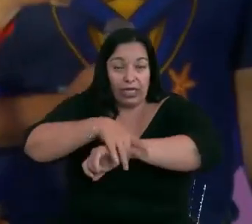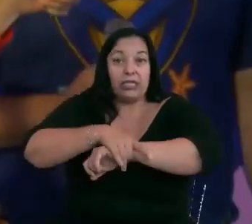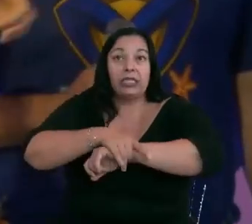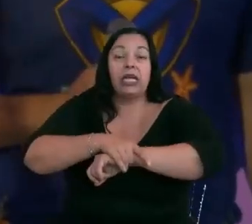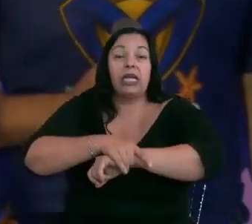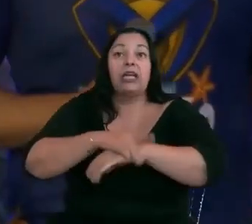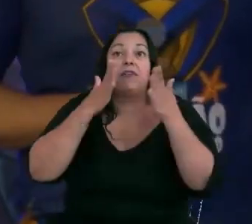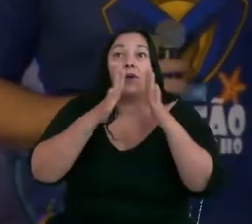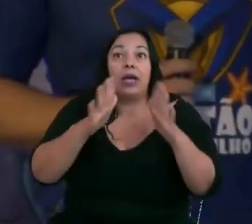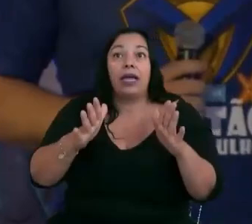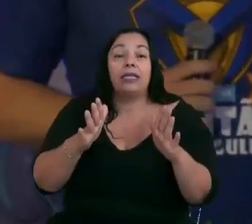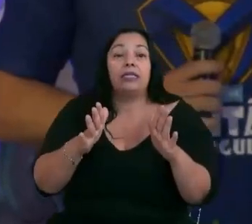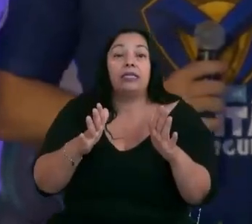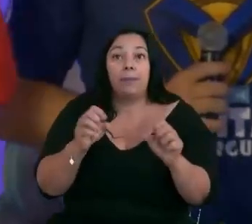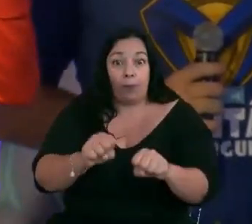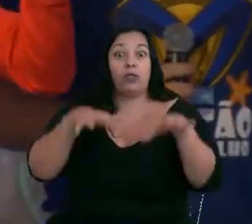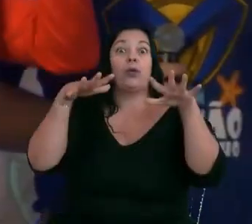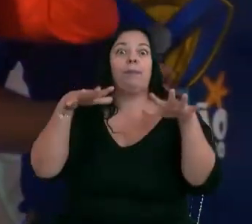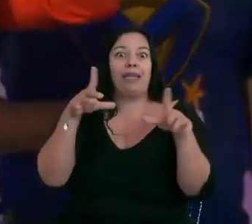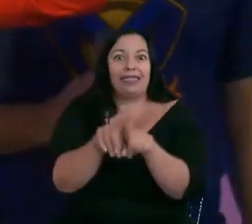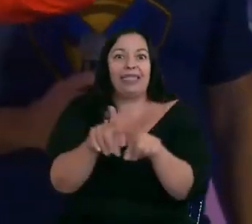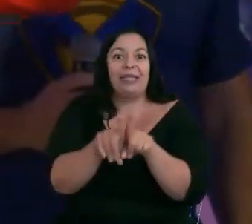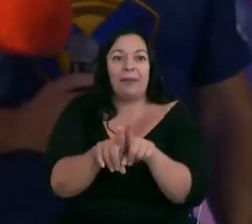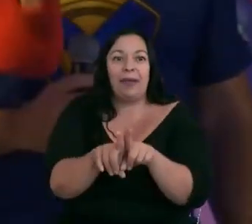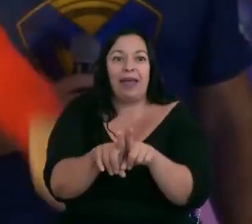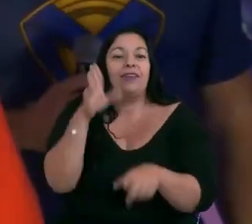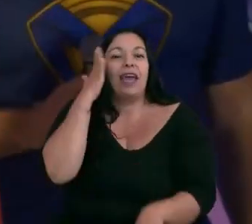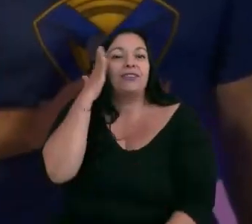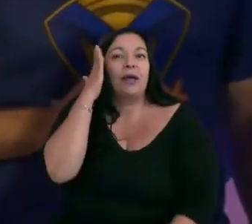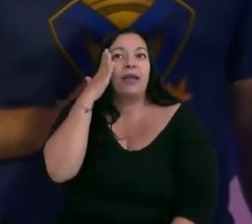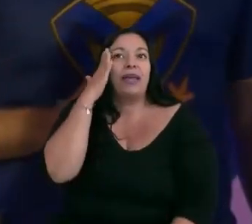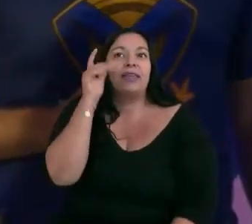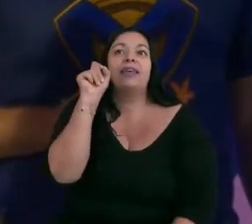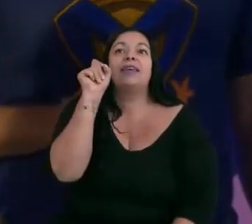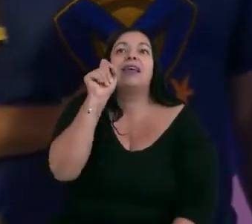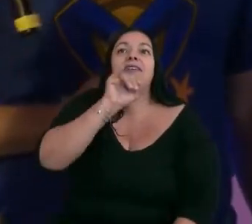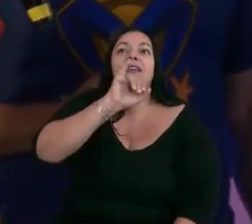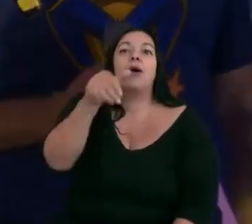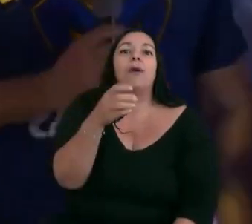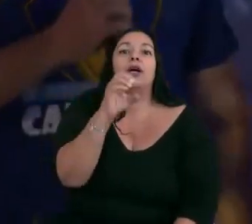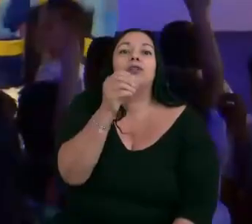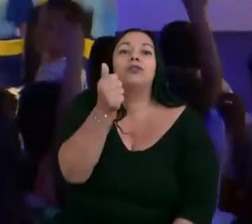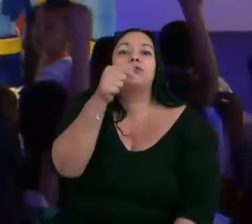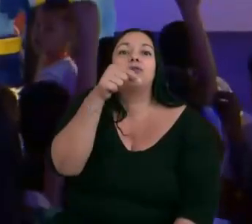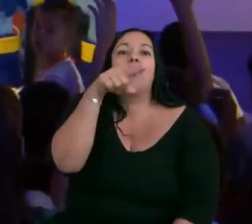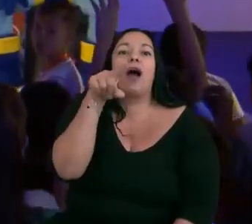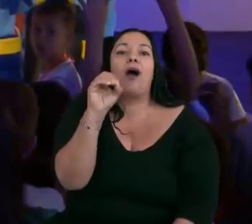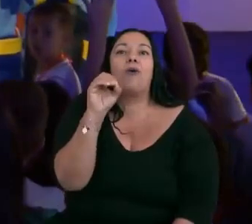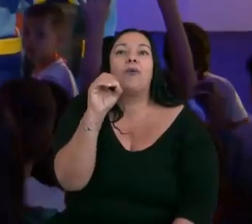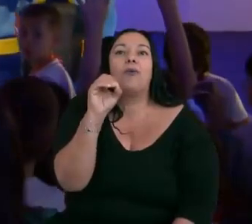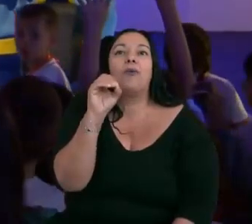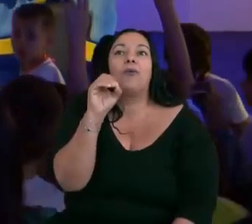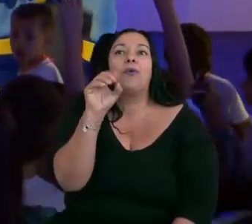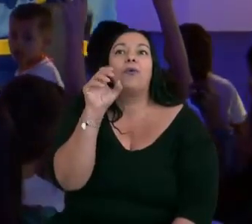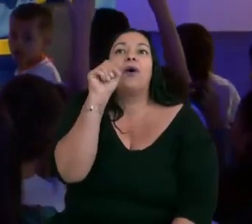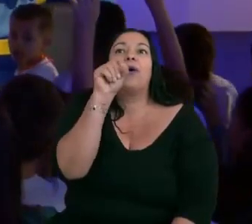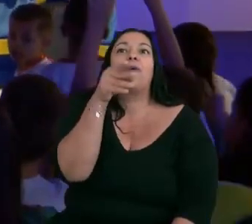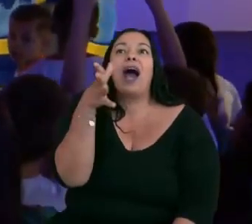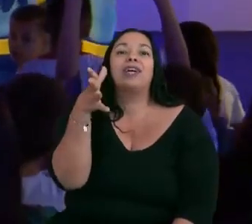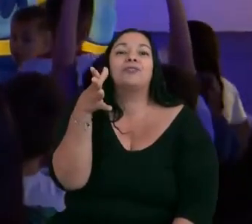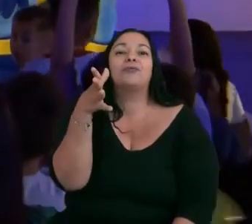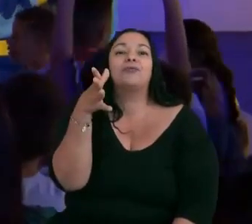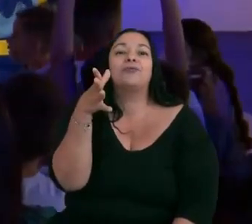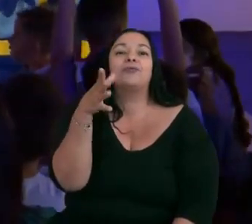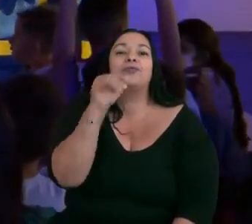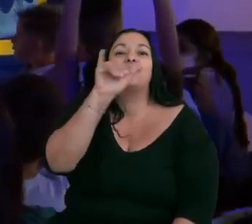uma outra surpresa. Agora eu quero saber aqui. Quem chama João nessa sala? Nós temos quantos João aqui? Deixa eu ver.